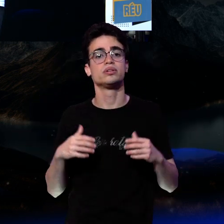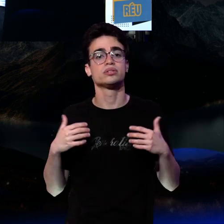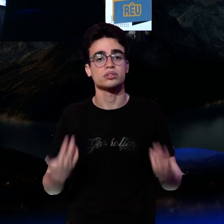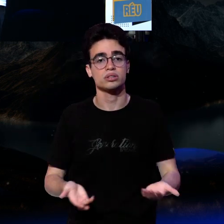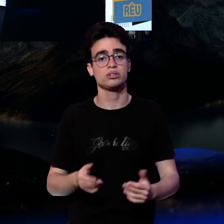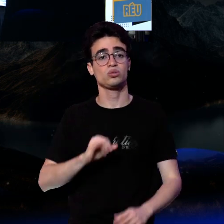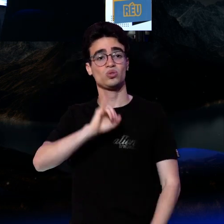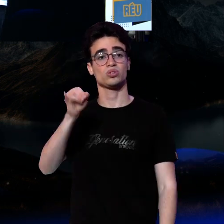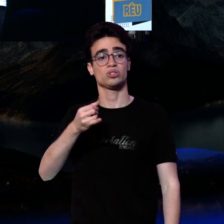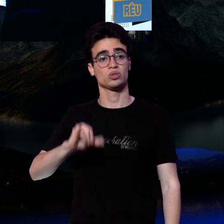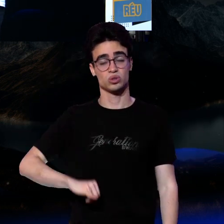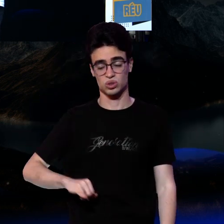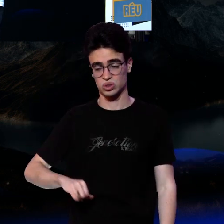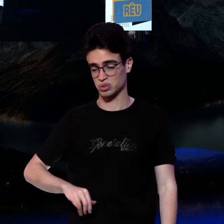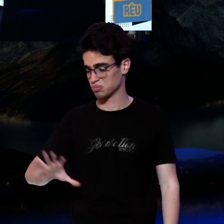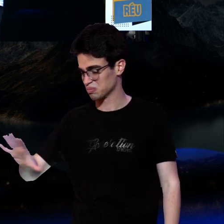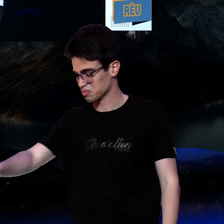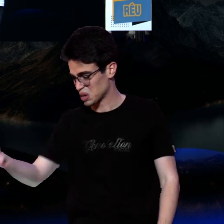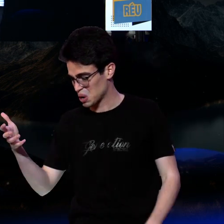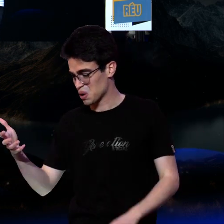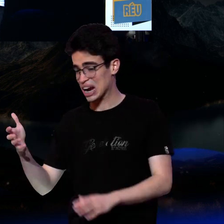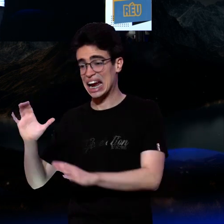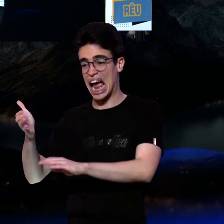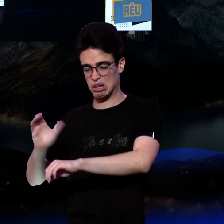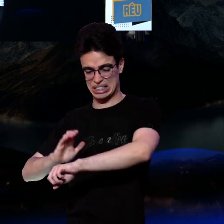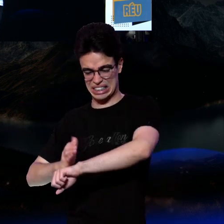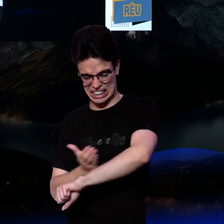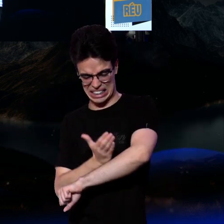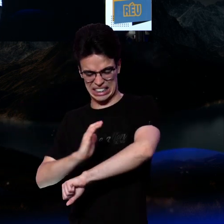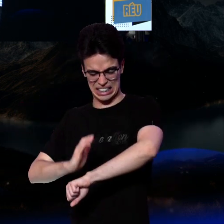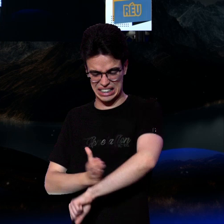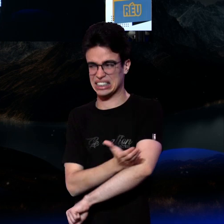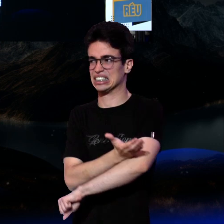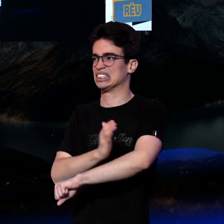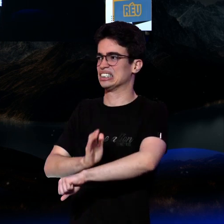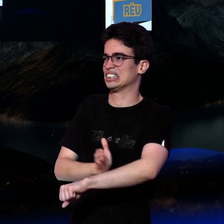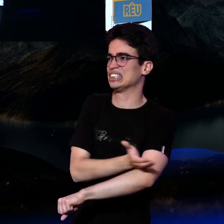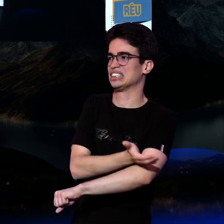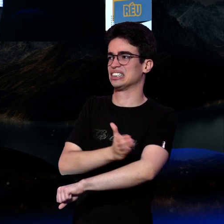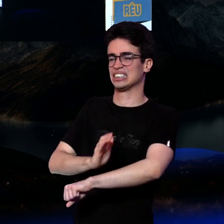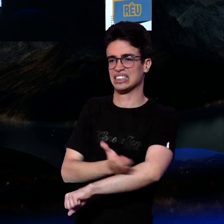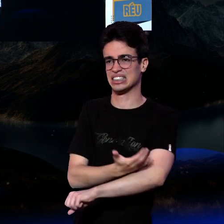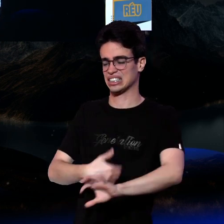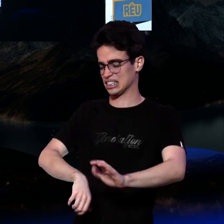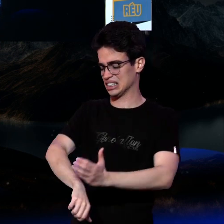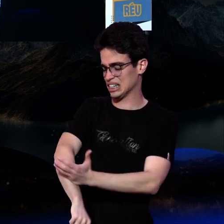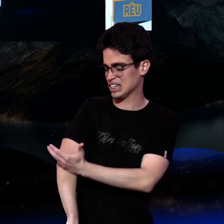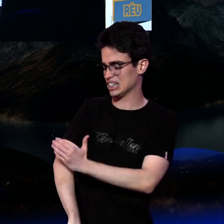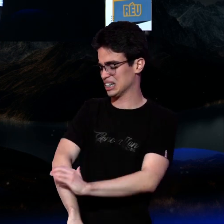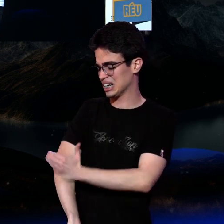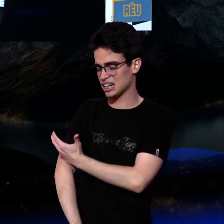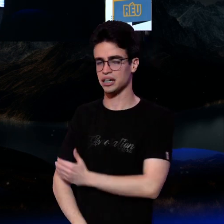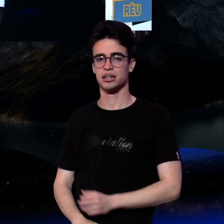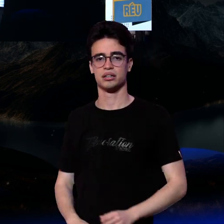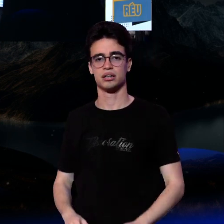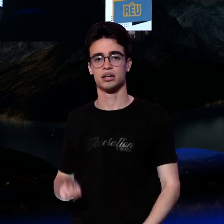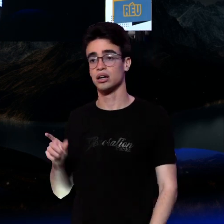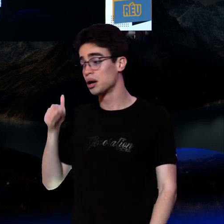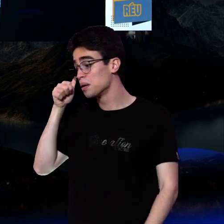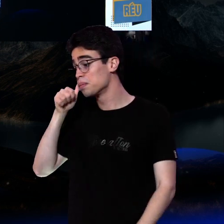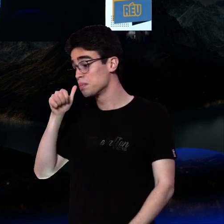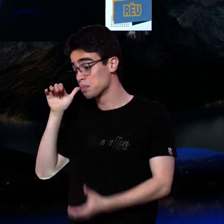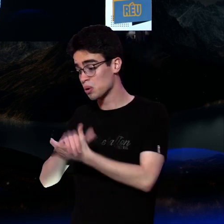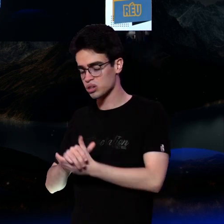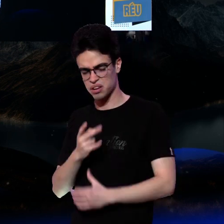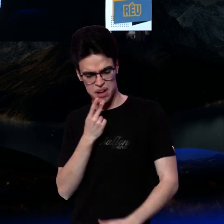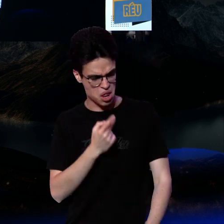de louça e com ele se raspava sentado entre as cinzas. A mulher dele lhe disse: você ainda